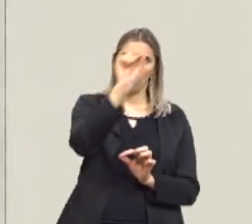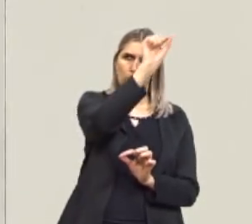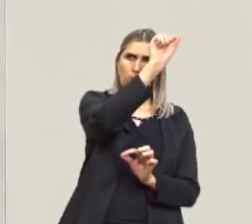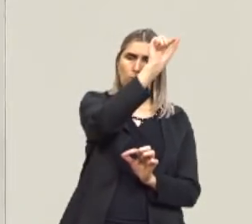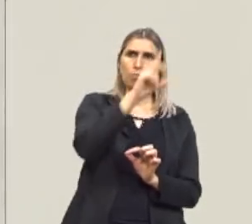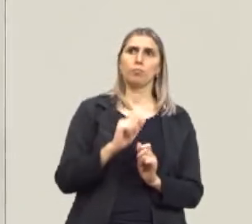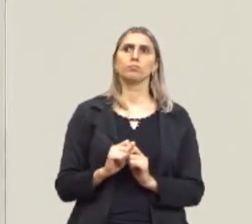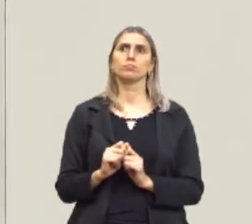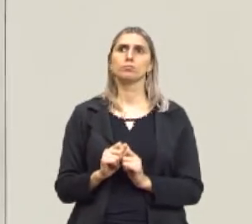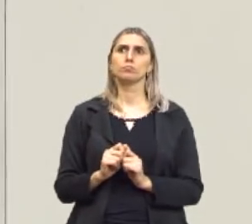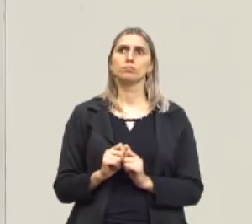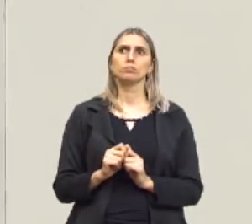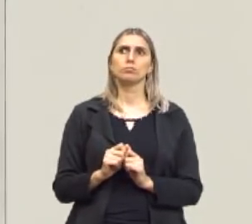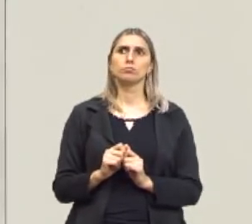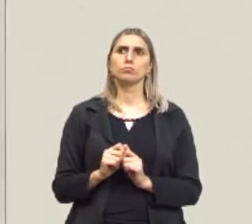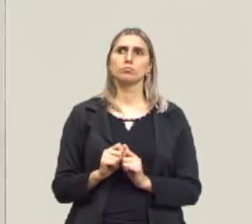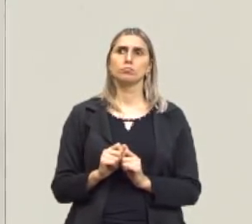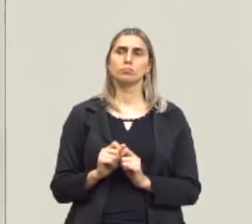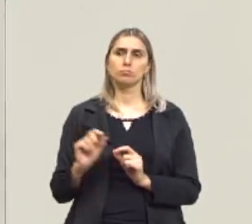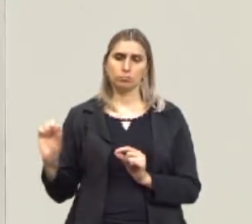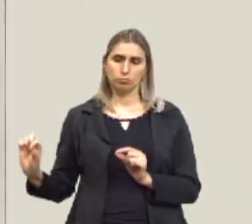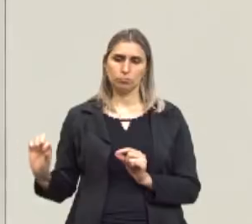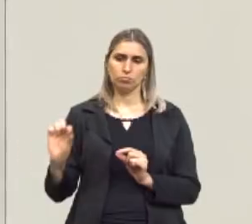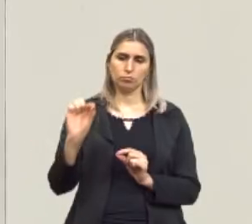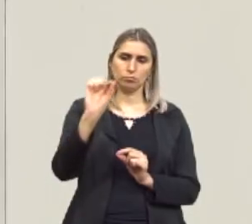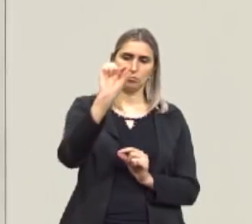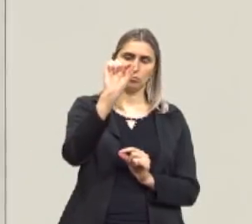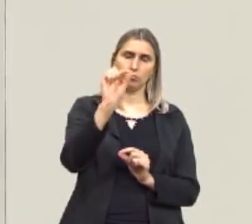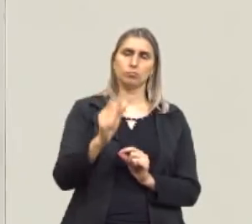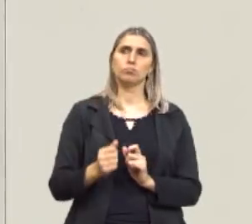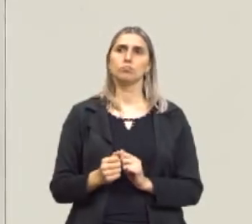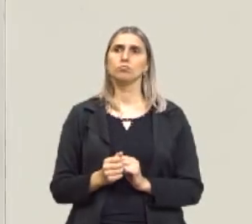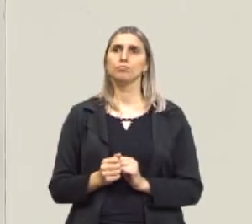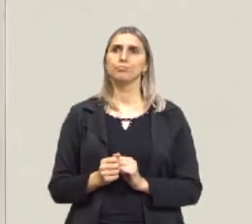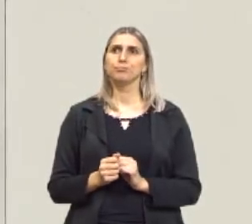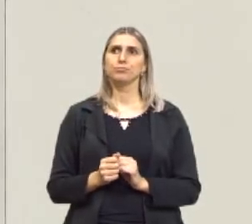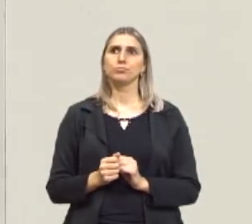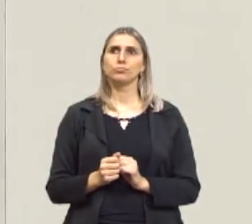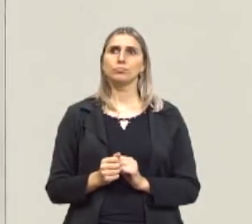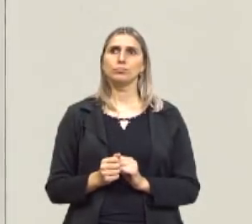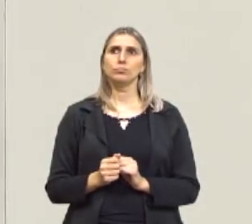aqui, uma linha que era para ser reta, né? Mas agora o prof vai fazer retinho.